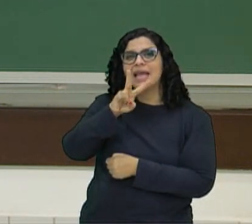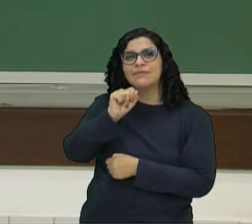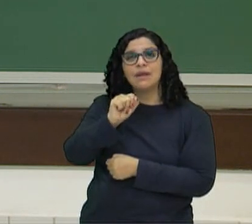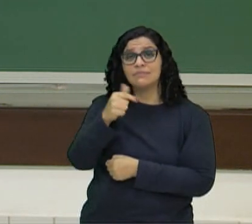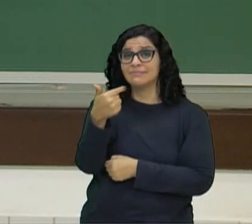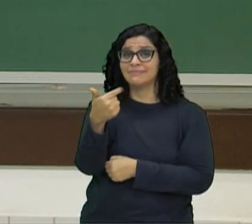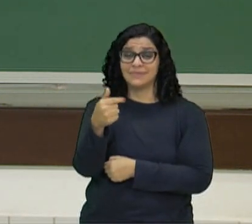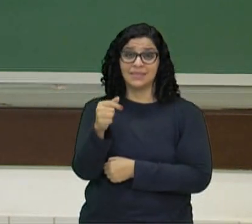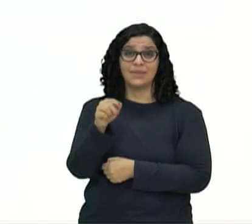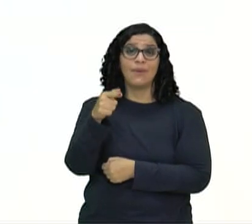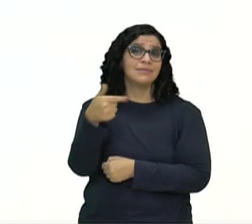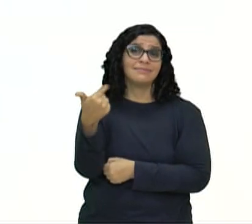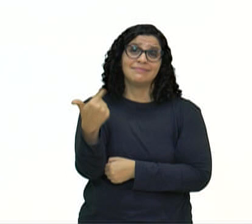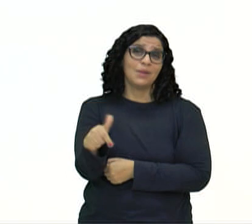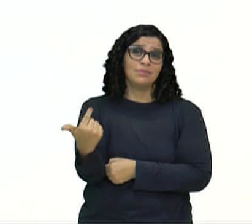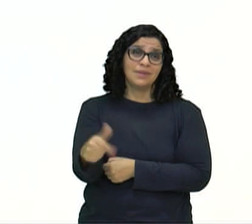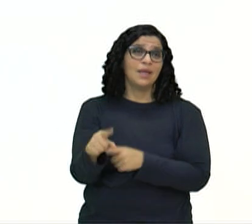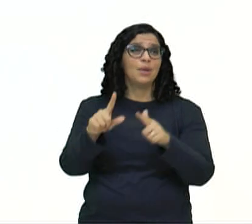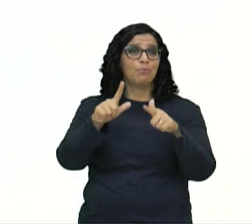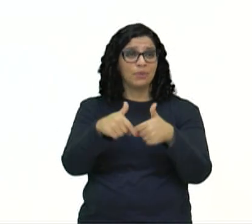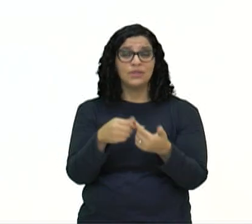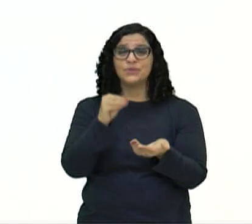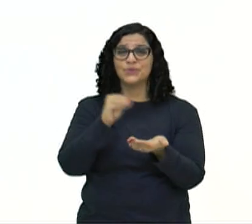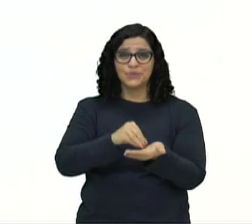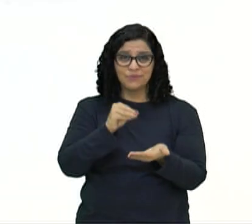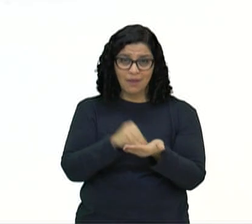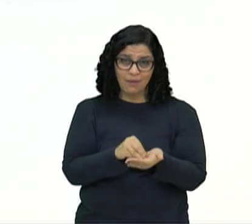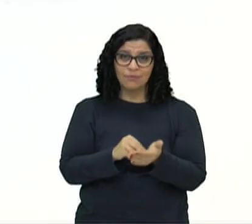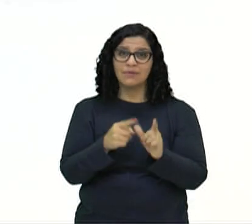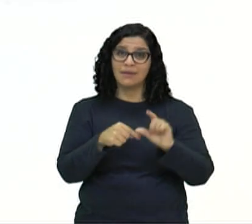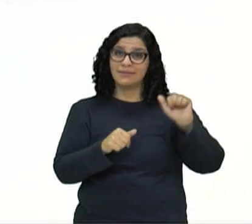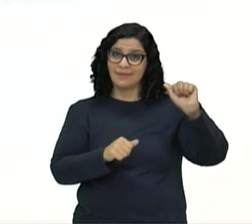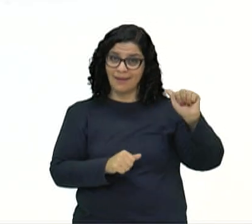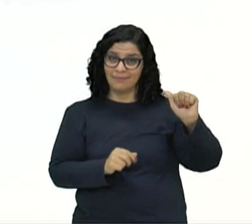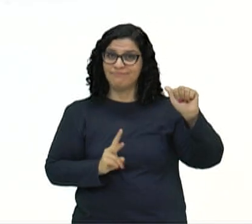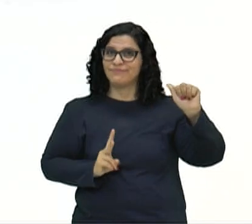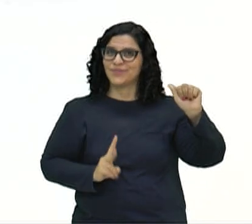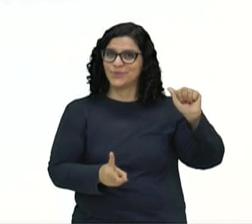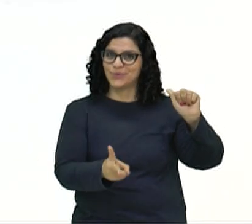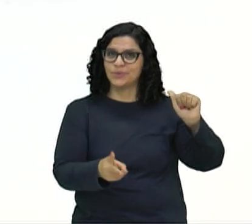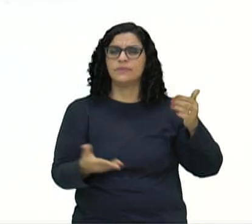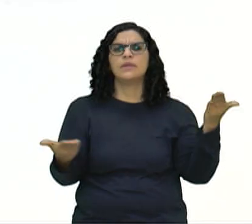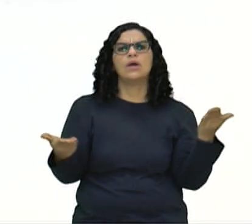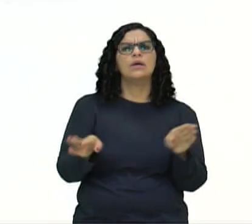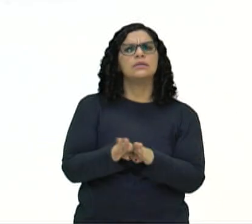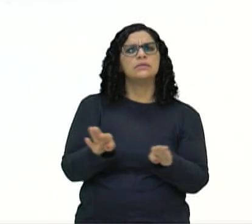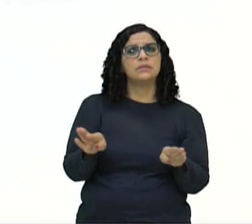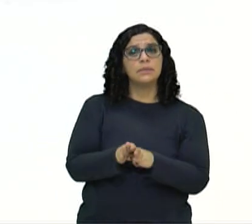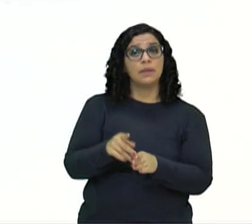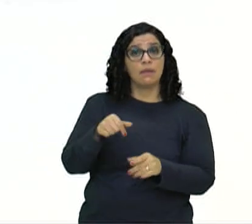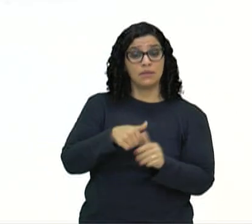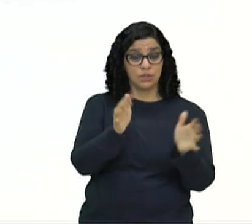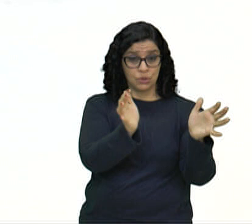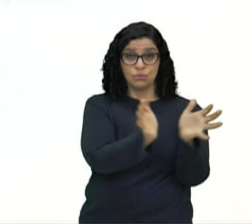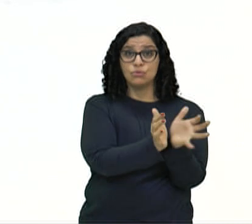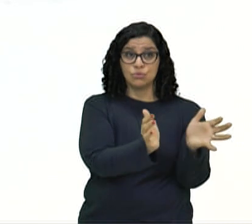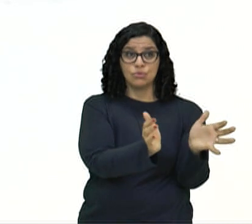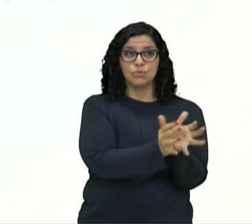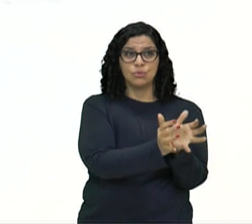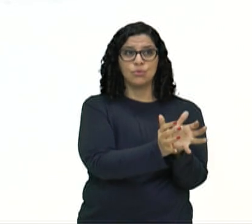briófitas? Sistema de transporte de seiva. Continuando. Em